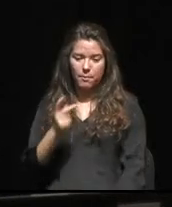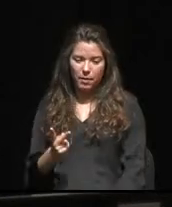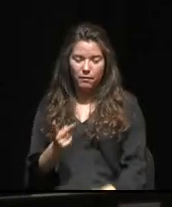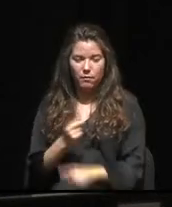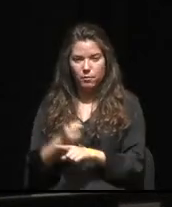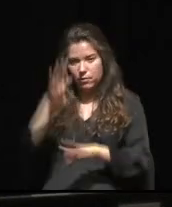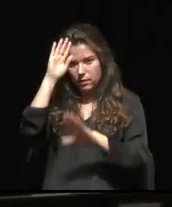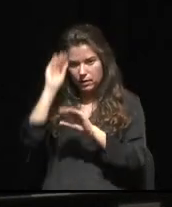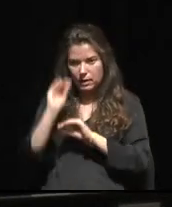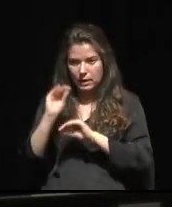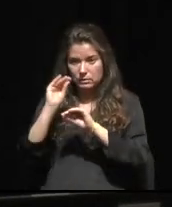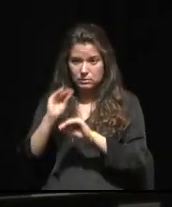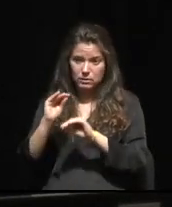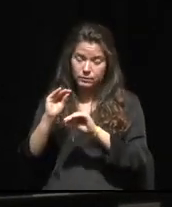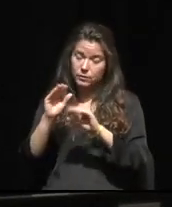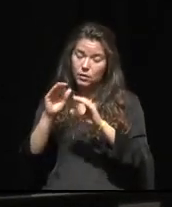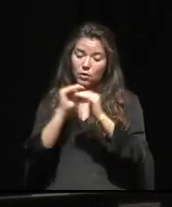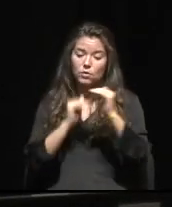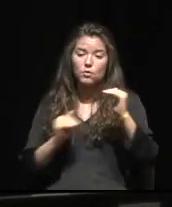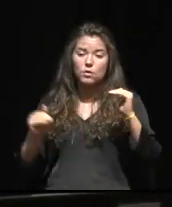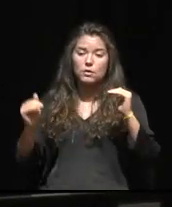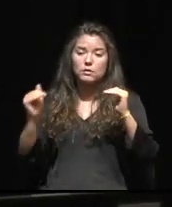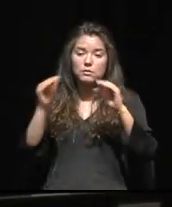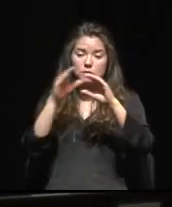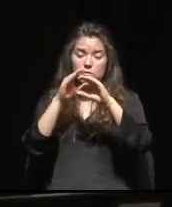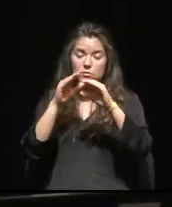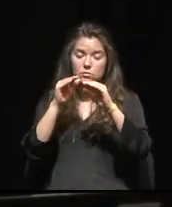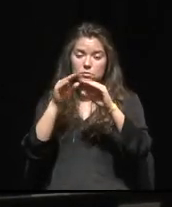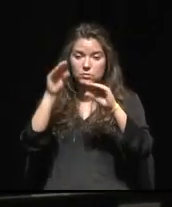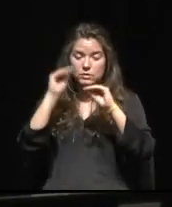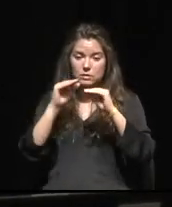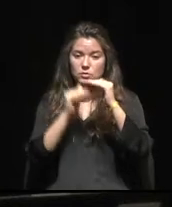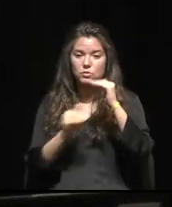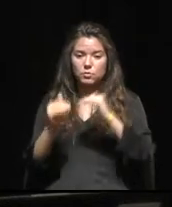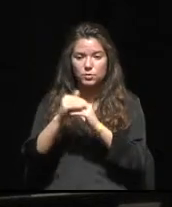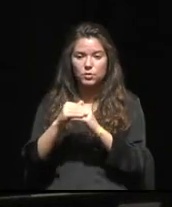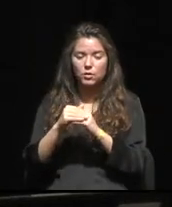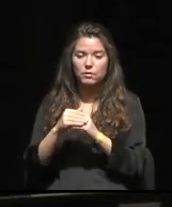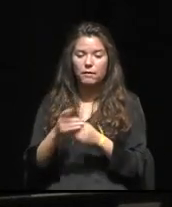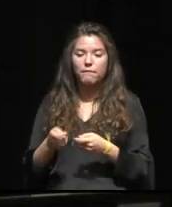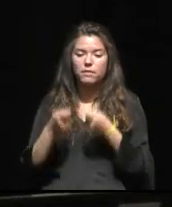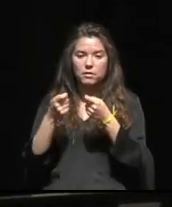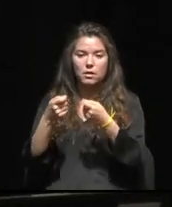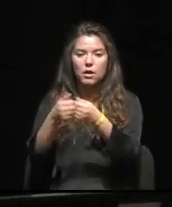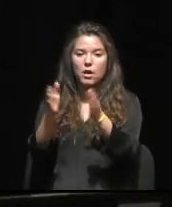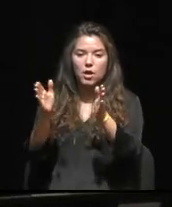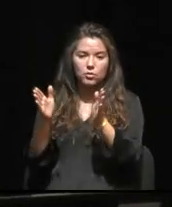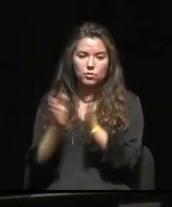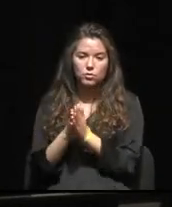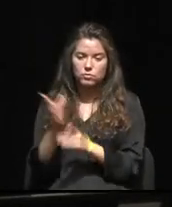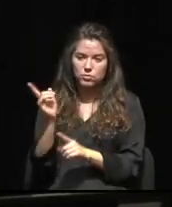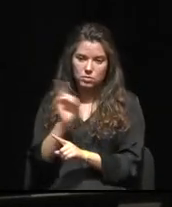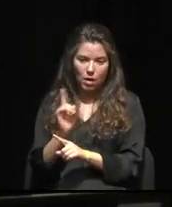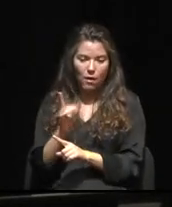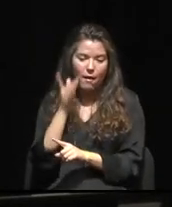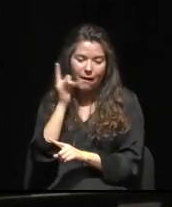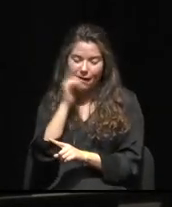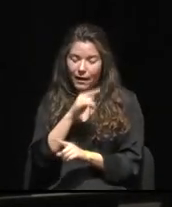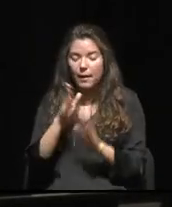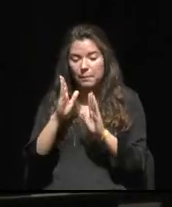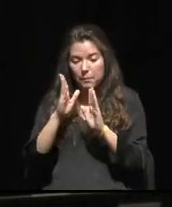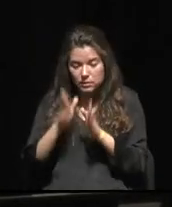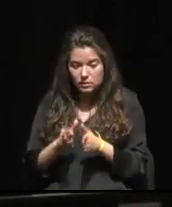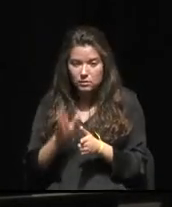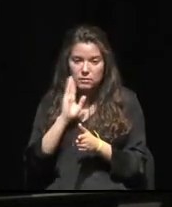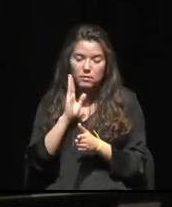ensino superior o estado não tem que financiar todos o estado deve financiar quem precisa através de uma verdadeira